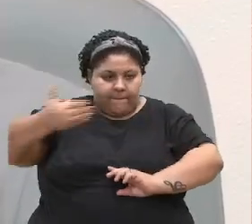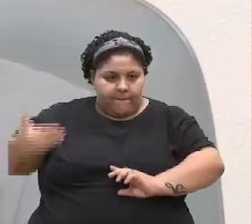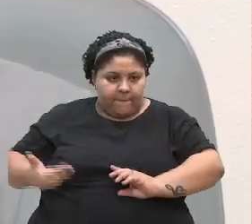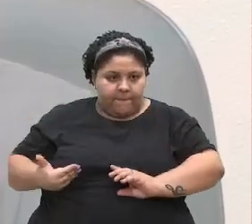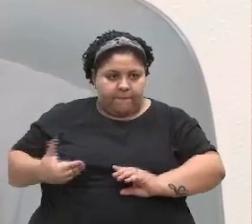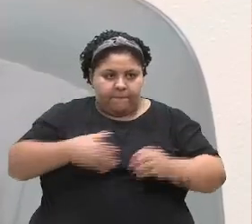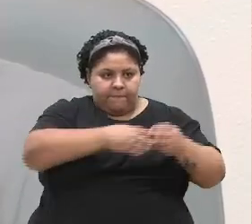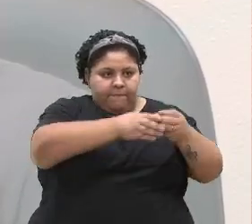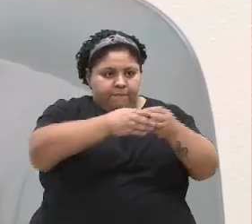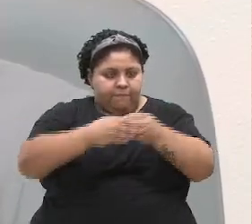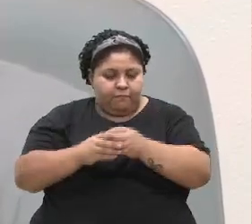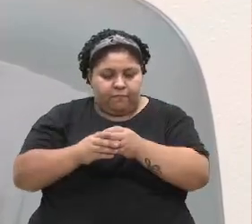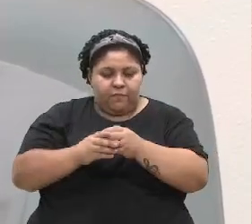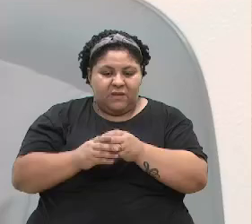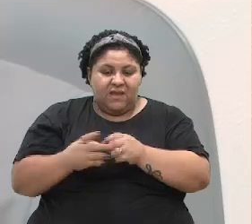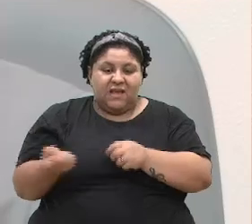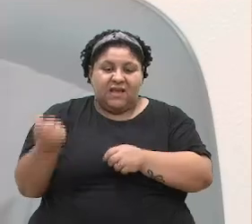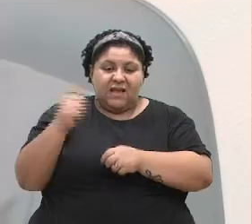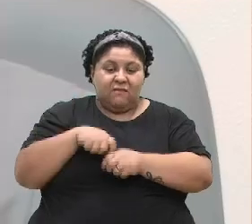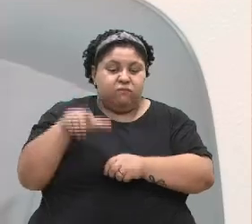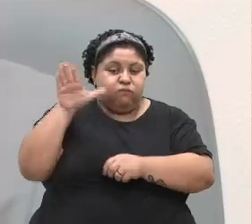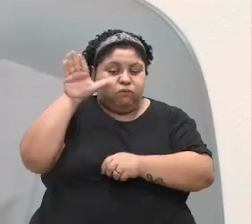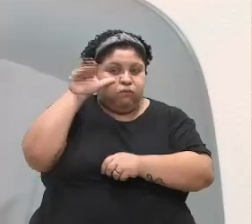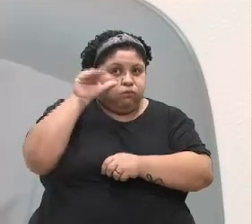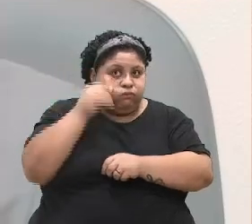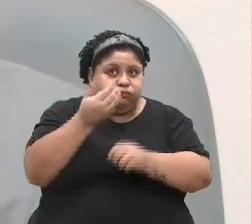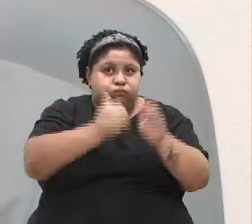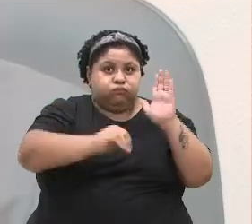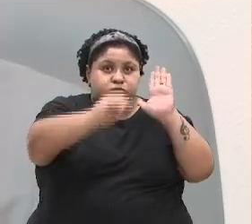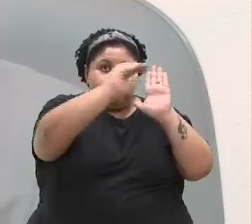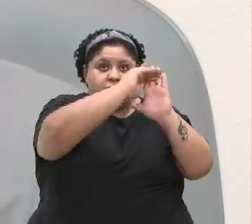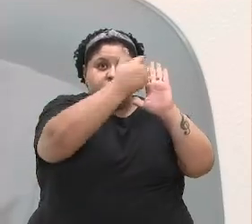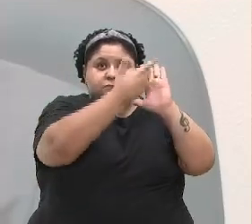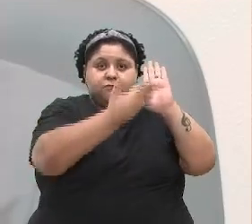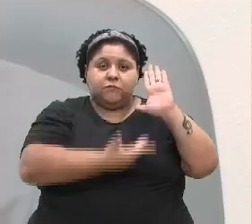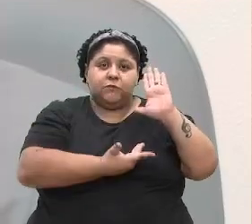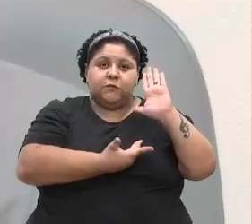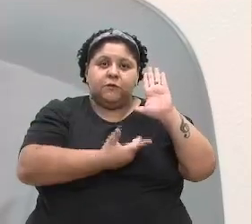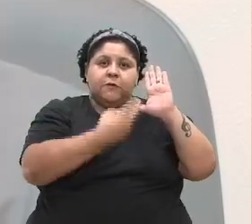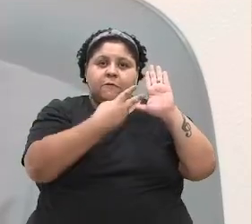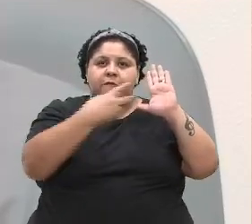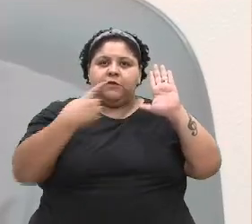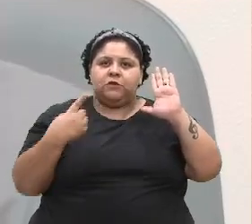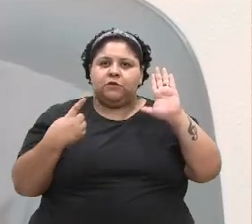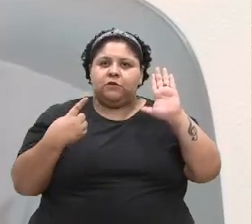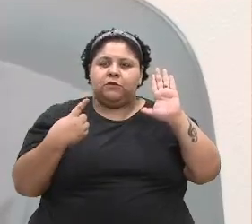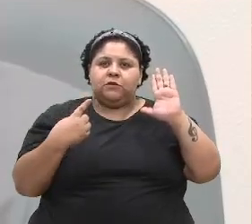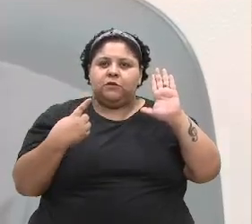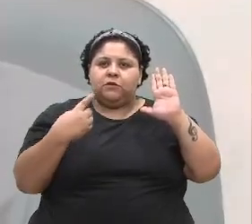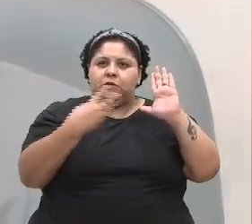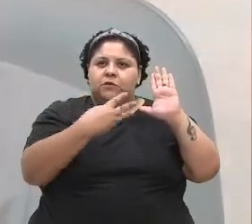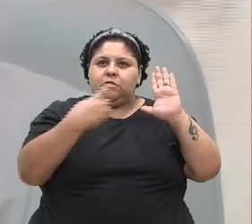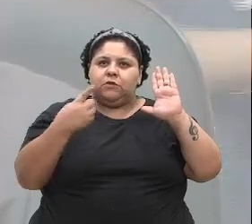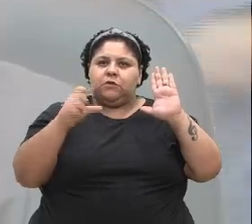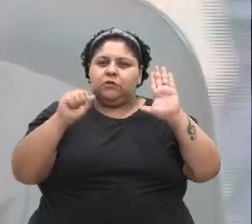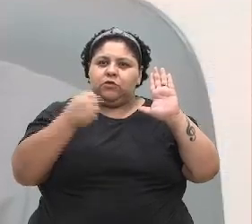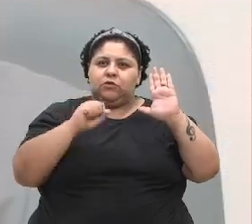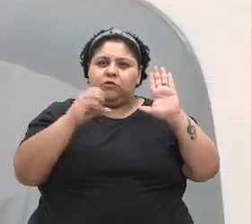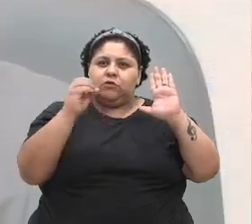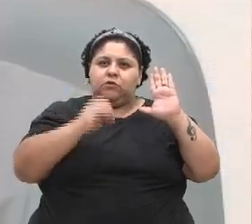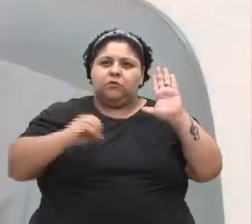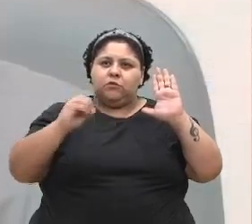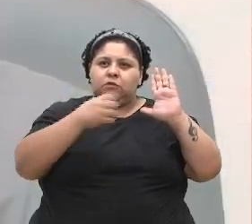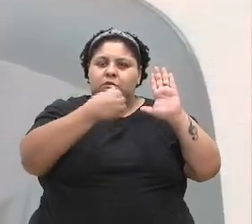município, é necessário que se observe o disposto na Lei nº 2131, de 8 de outubro de 73, alterada pela Lei